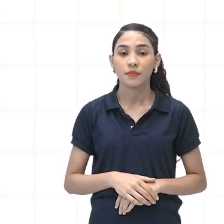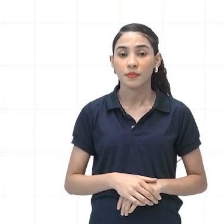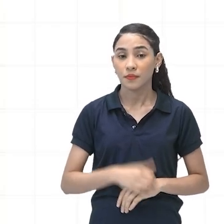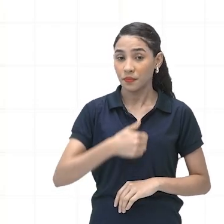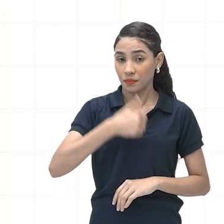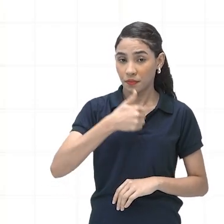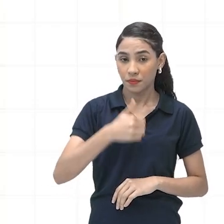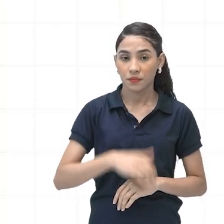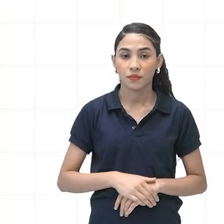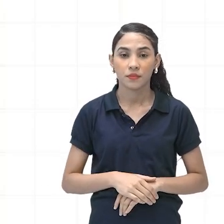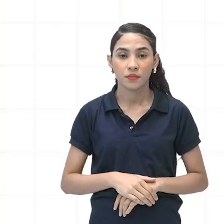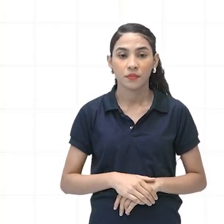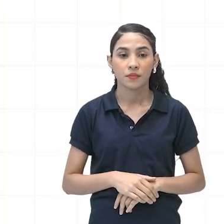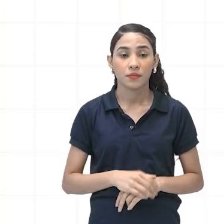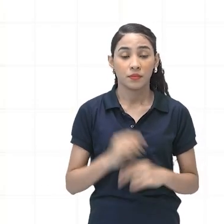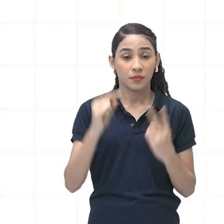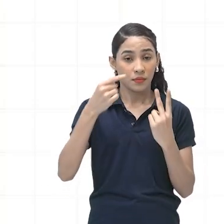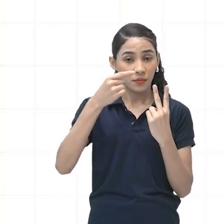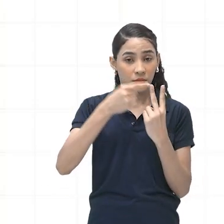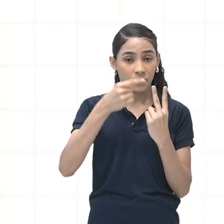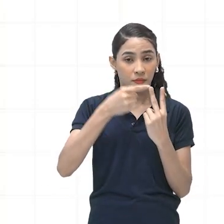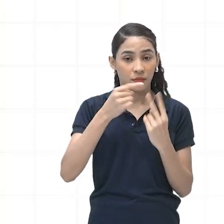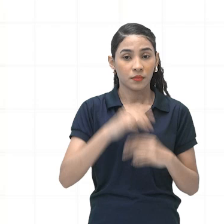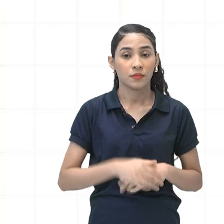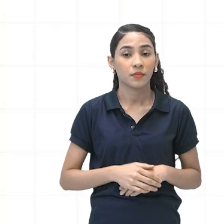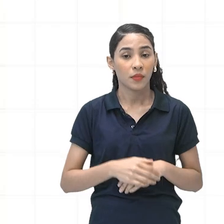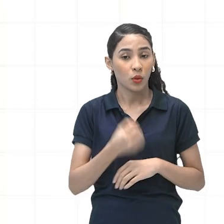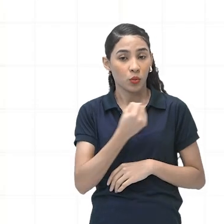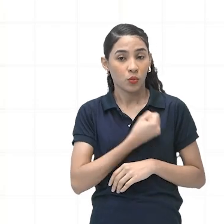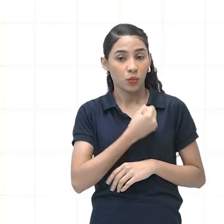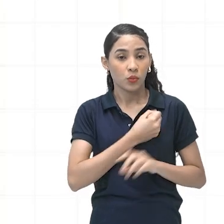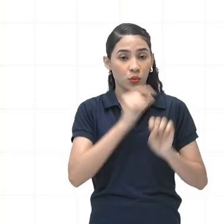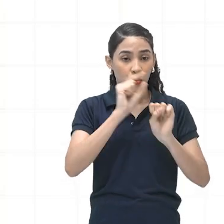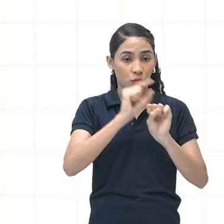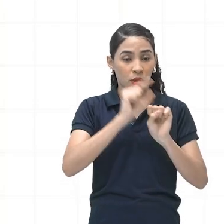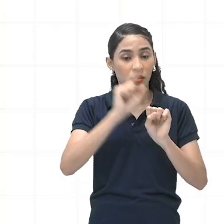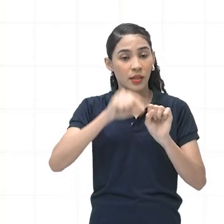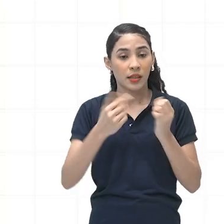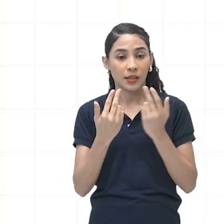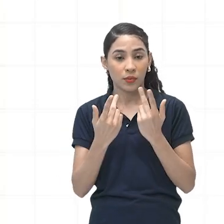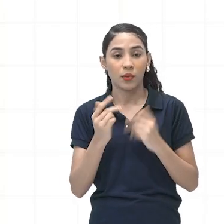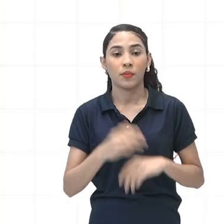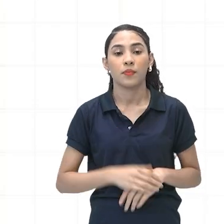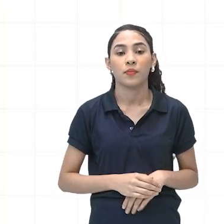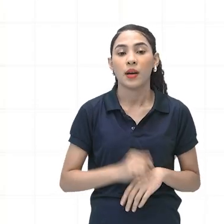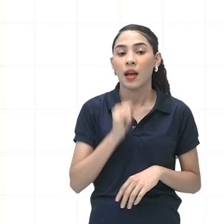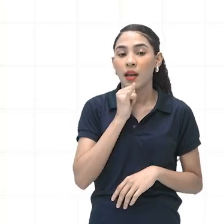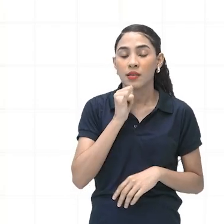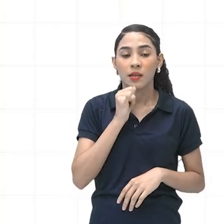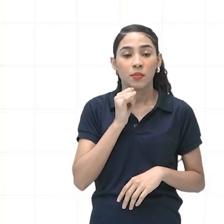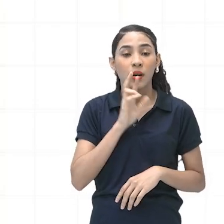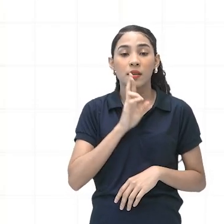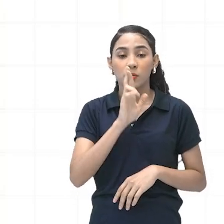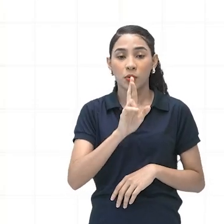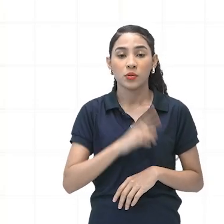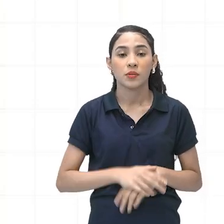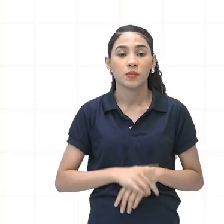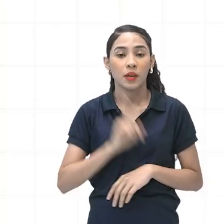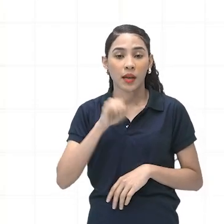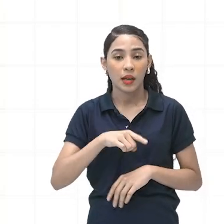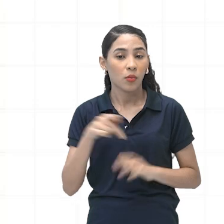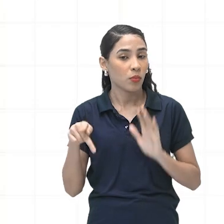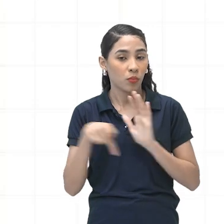propriedade 1. O índice do radical e o expoente do radicando são iguais. Nesse caso, o resultado é